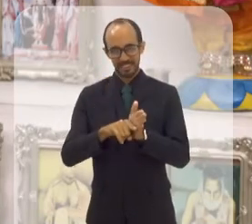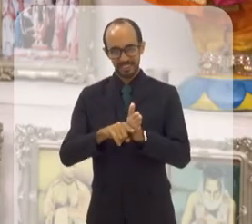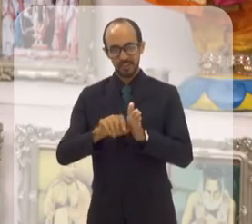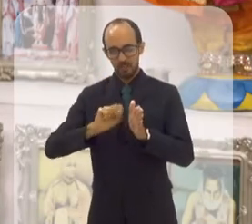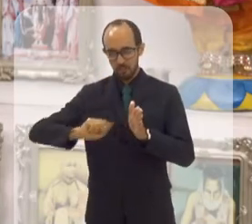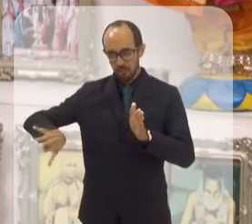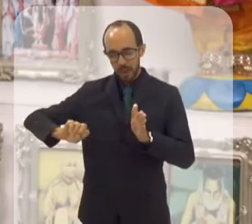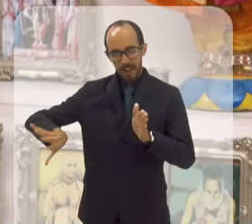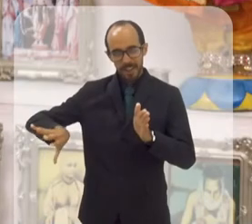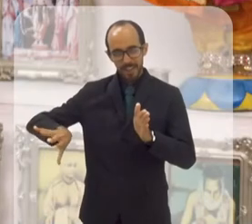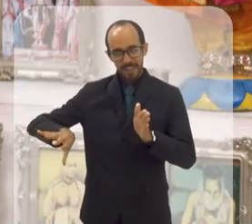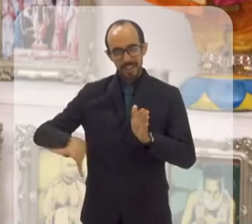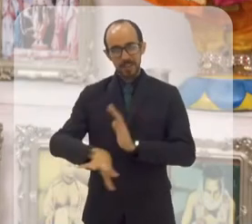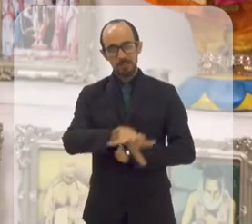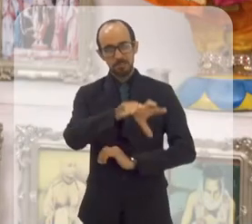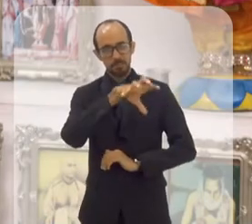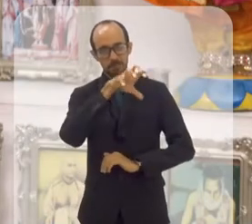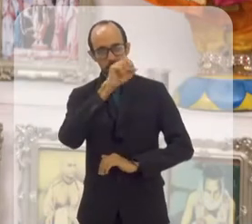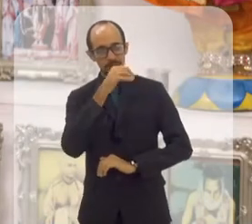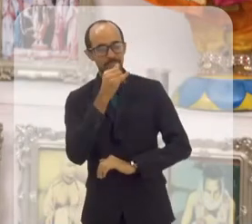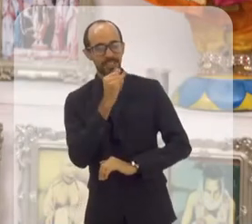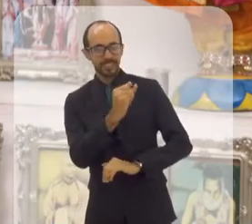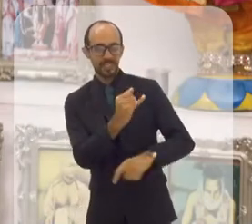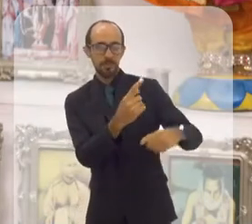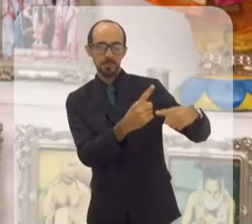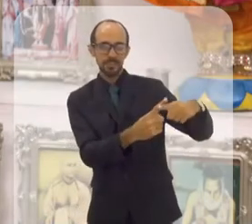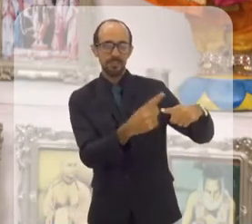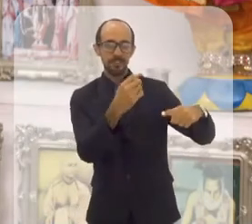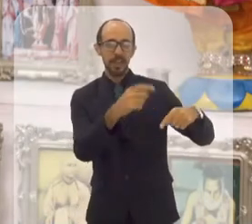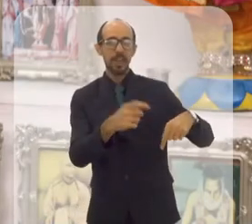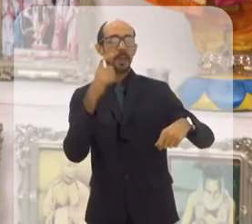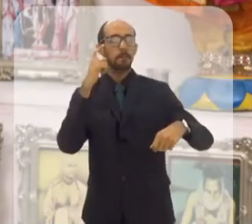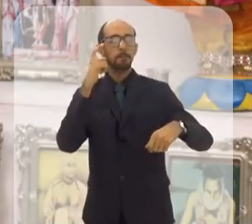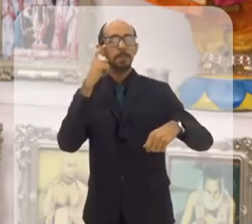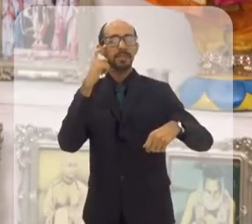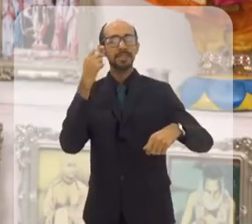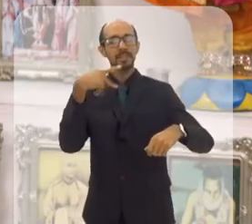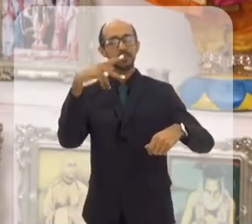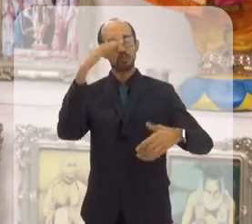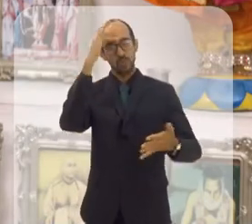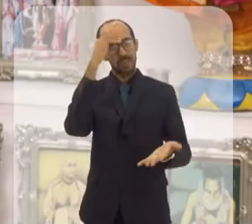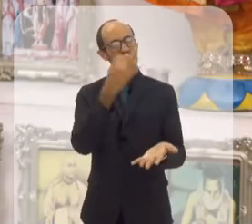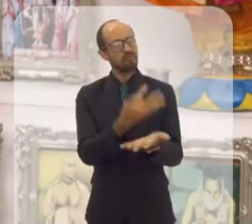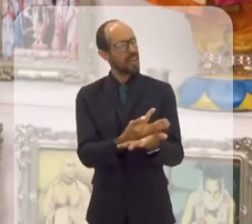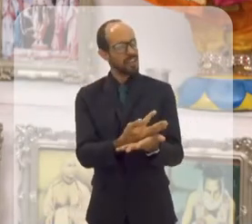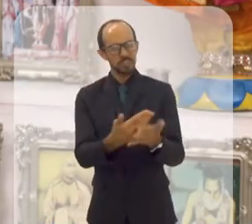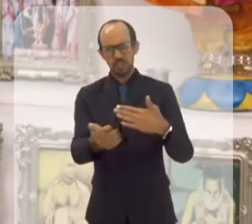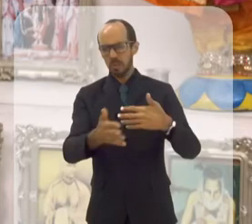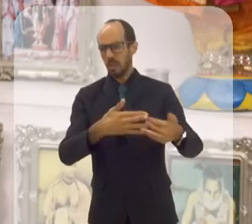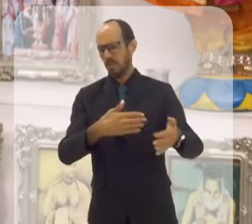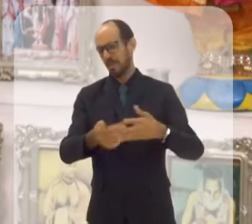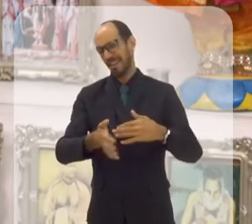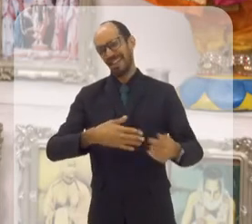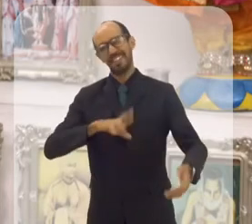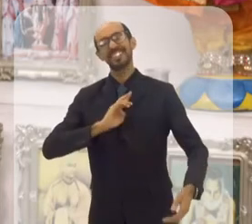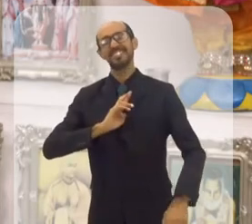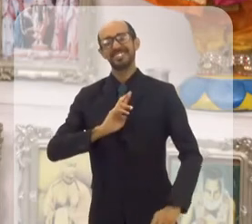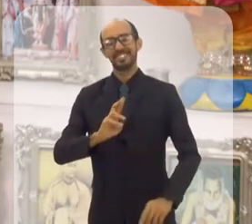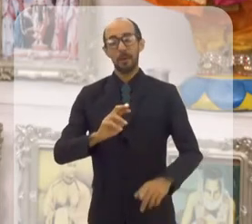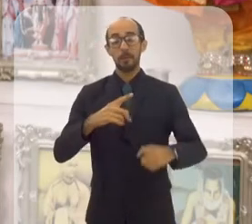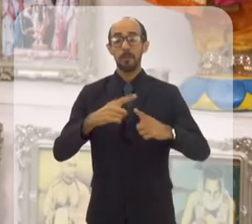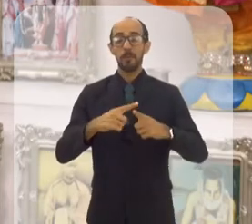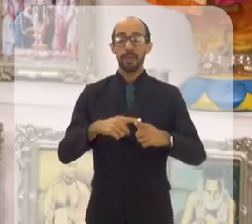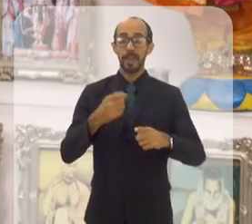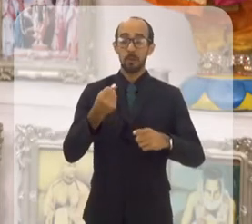negativa, inspira a energia positiva e eleva o seu pensamento àquele que te fortalece, independente da